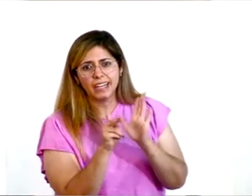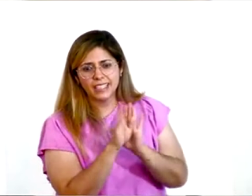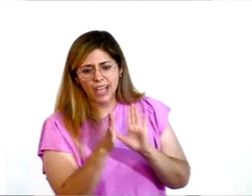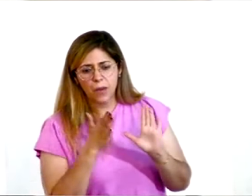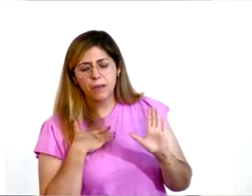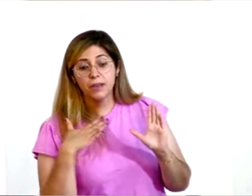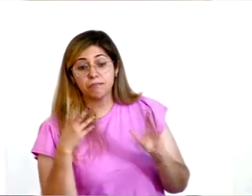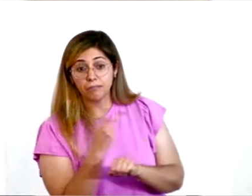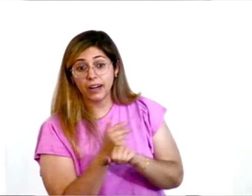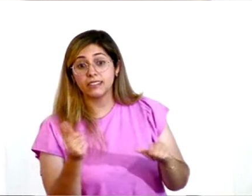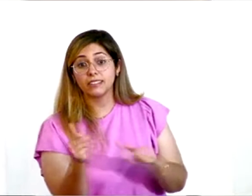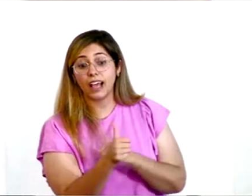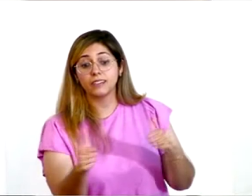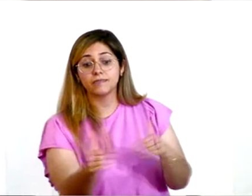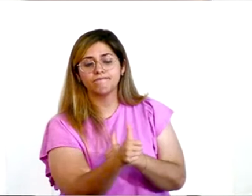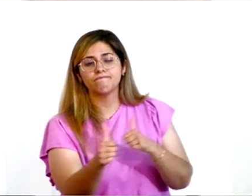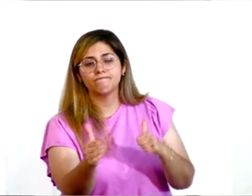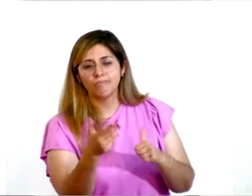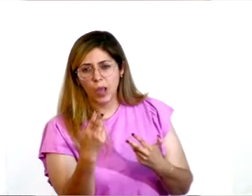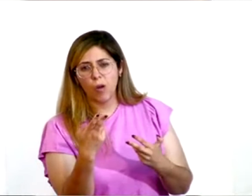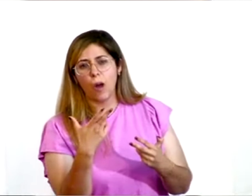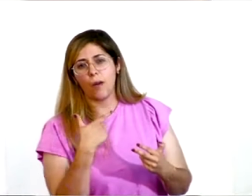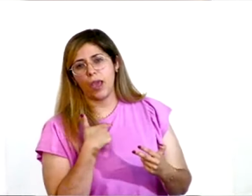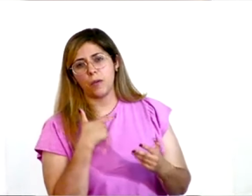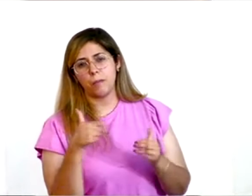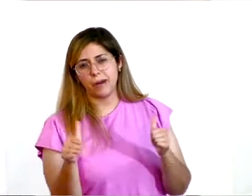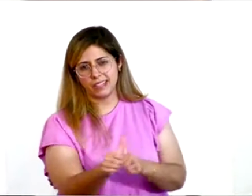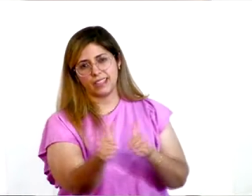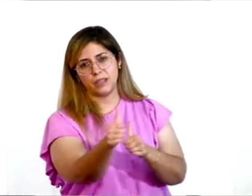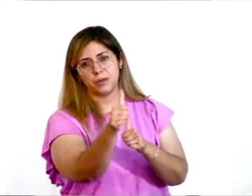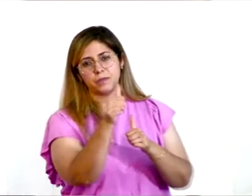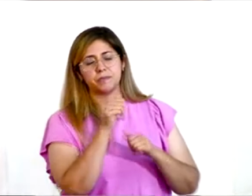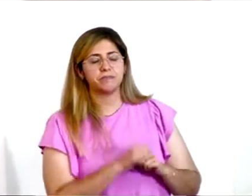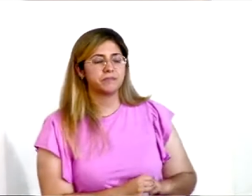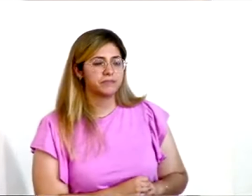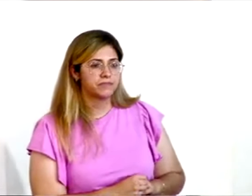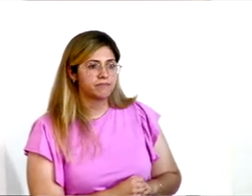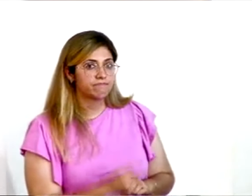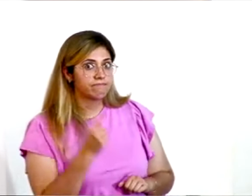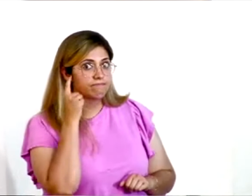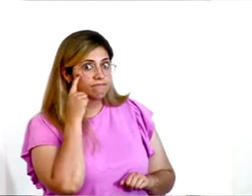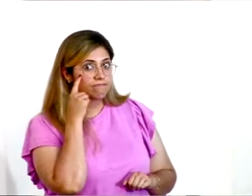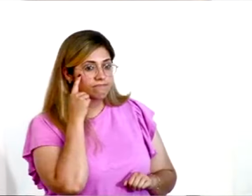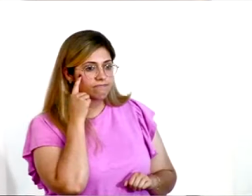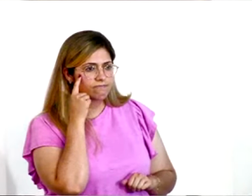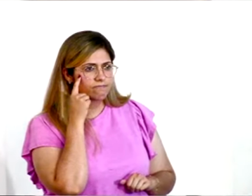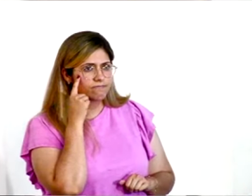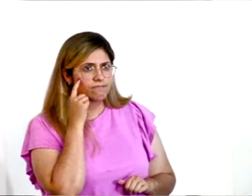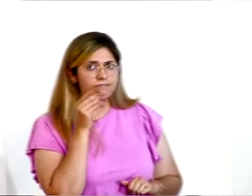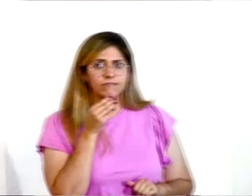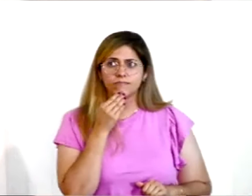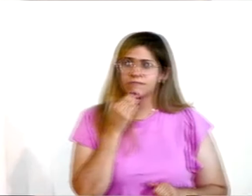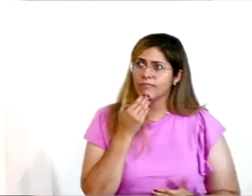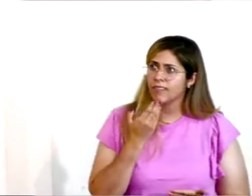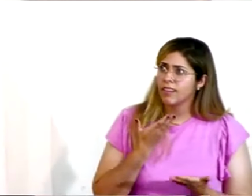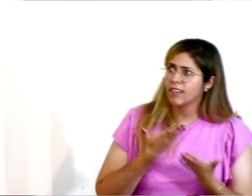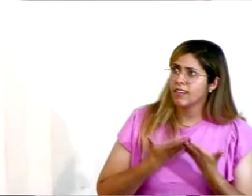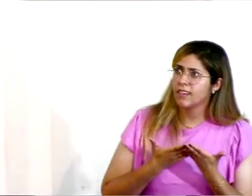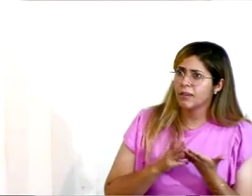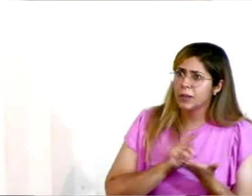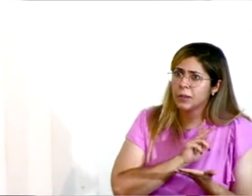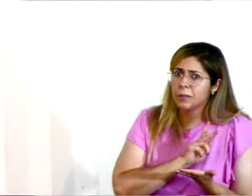corpo, você me persegue. E é a partir daí, dessas duas nuances, a